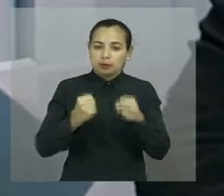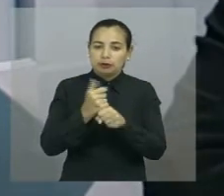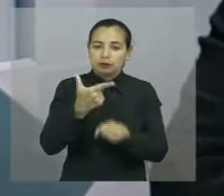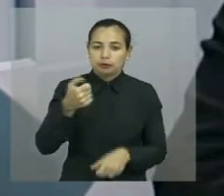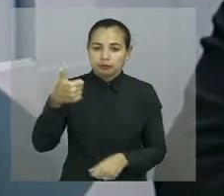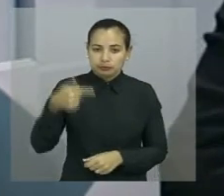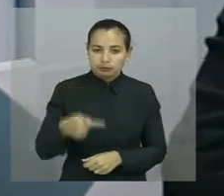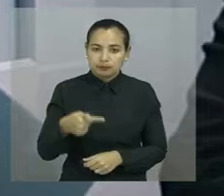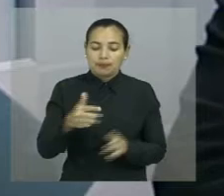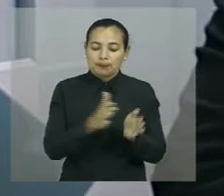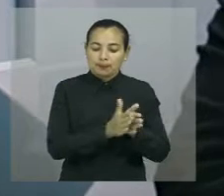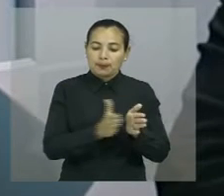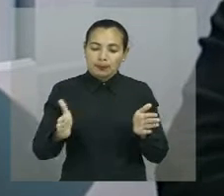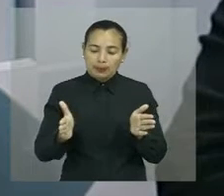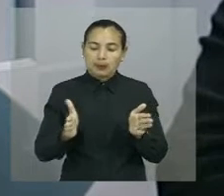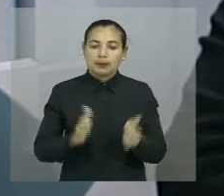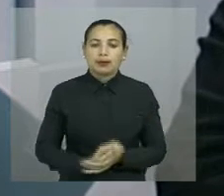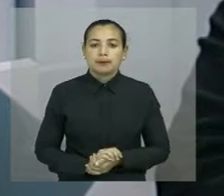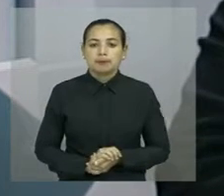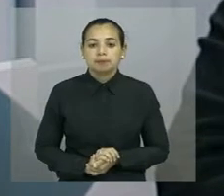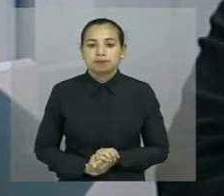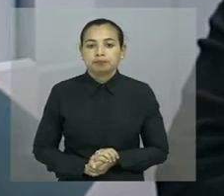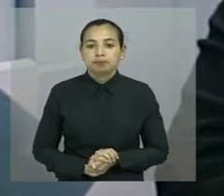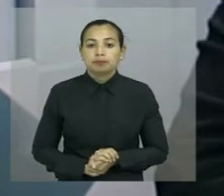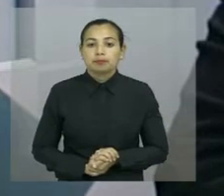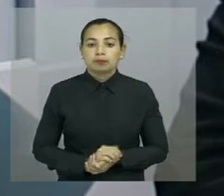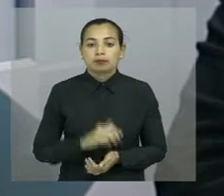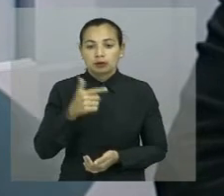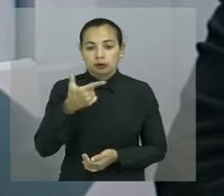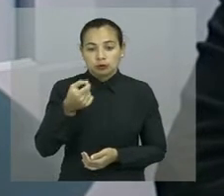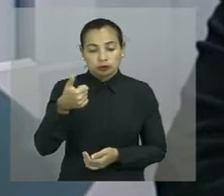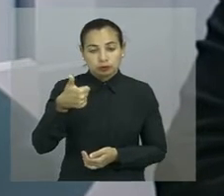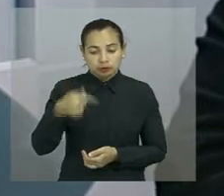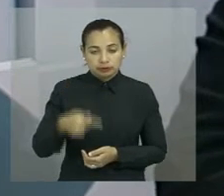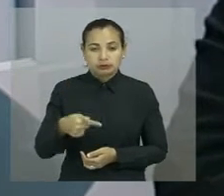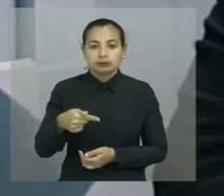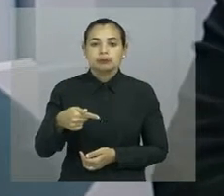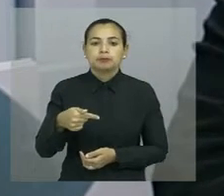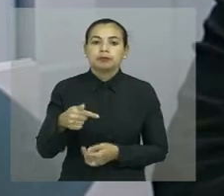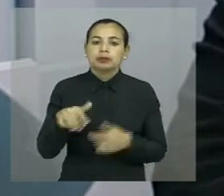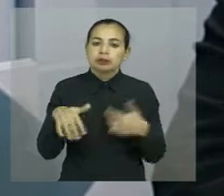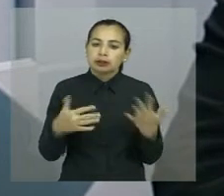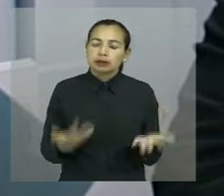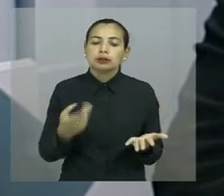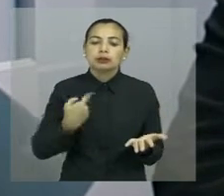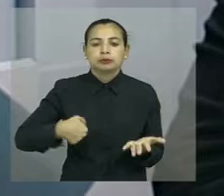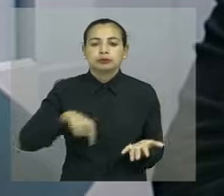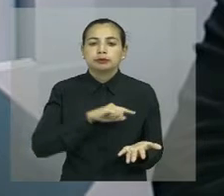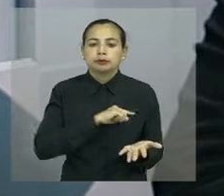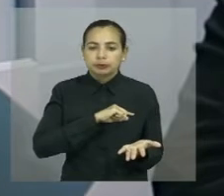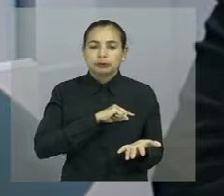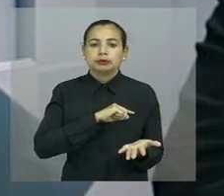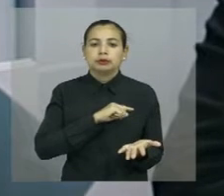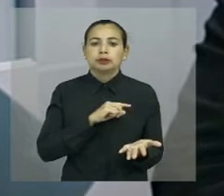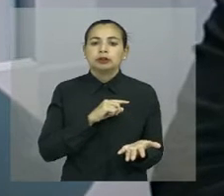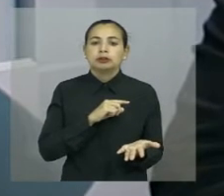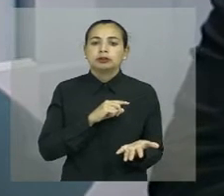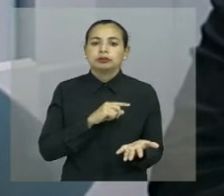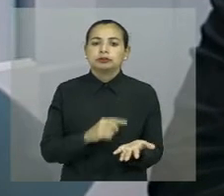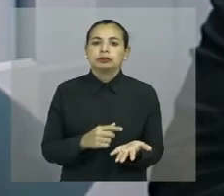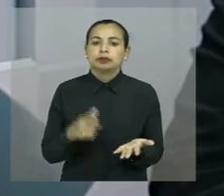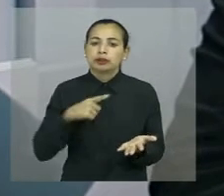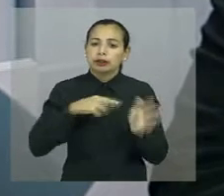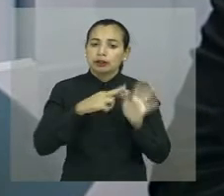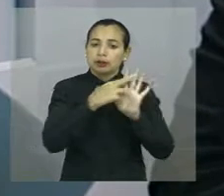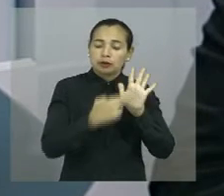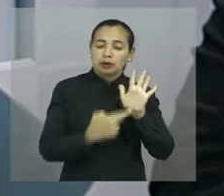agora no final da nossa, desta sessão, né, de 2017. E aí nós, com este